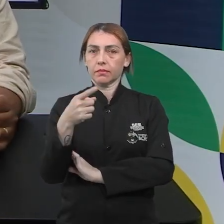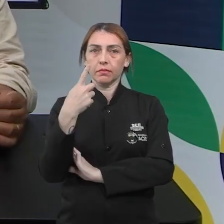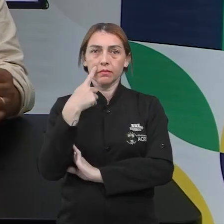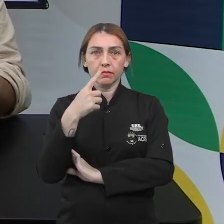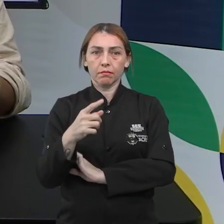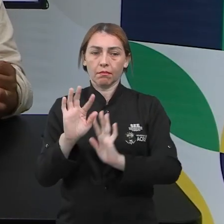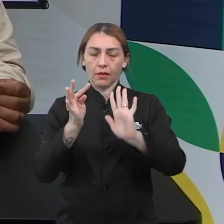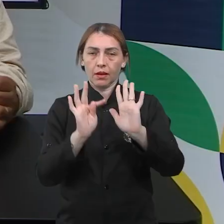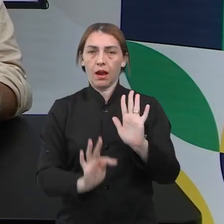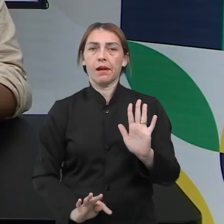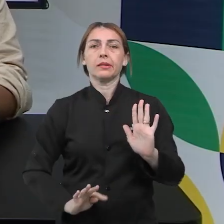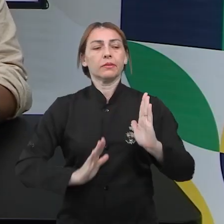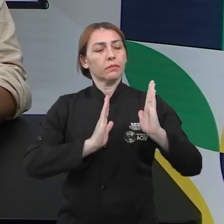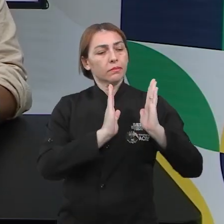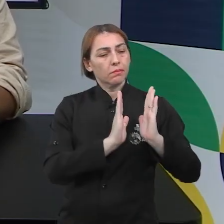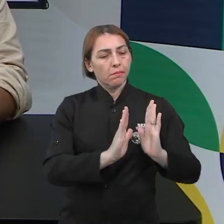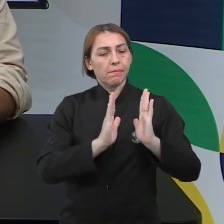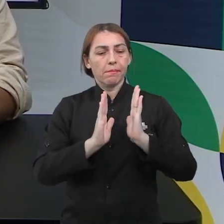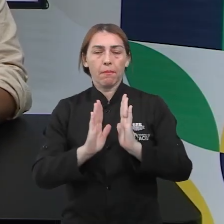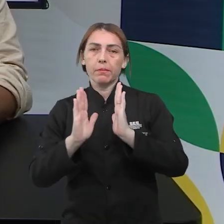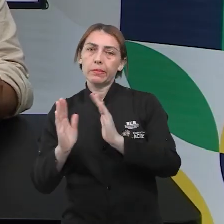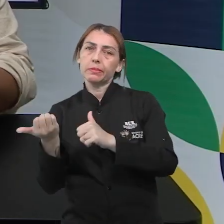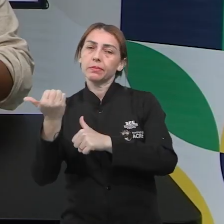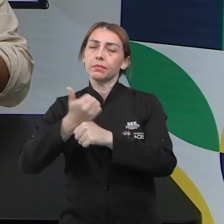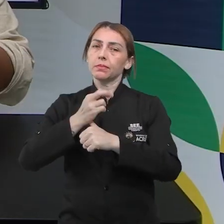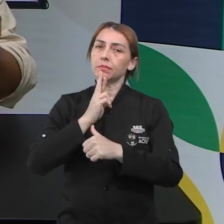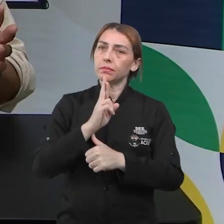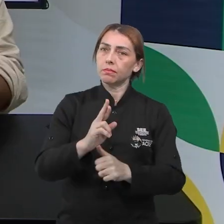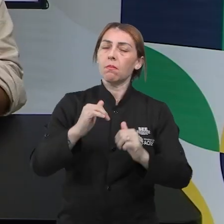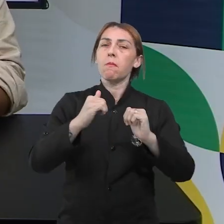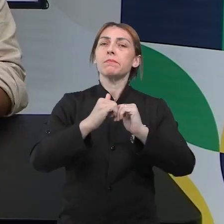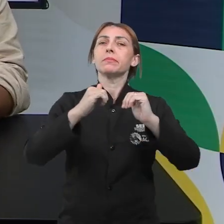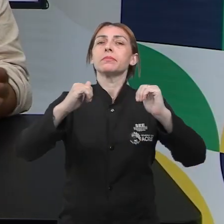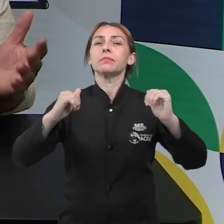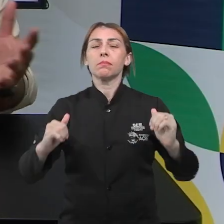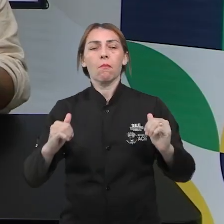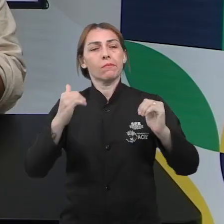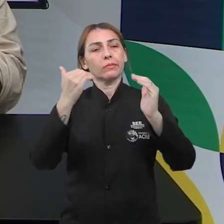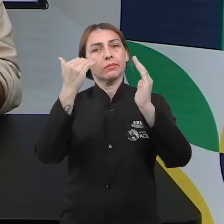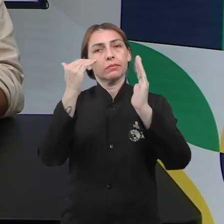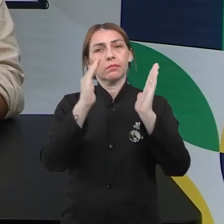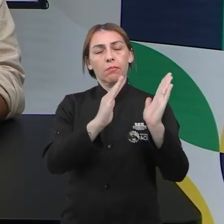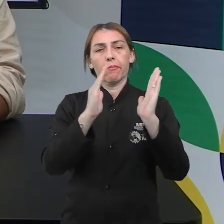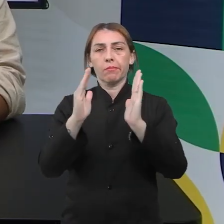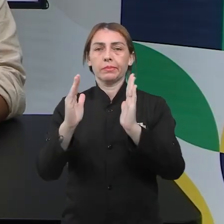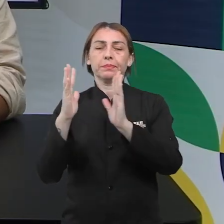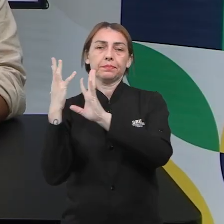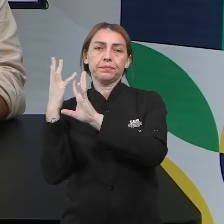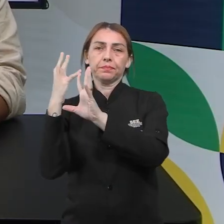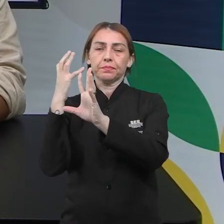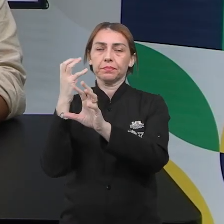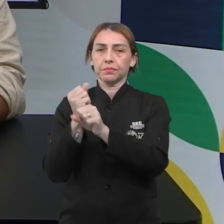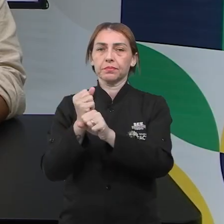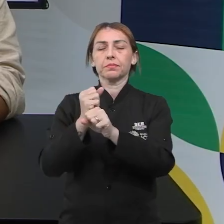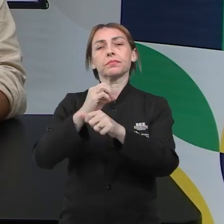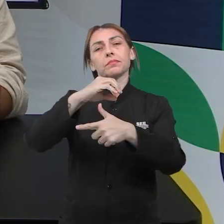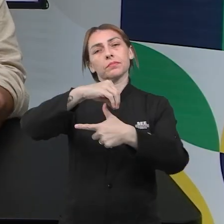agora, são os passos que vão levar às resoluções. Então divide essa questão por passos e você tem uma revisão completa sobre